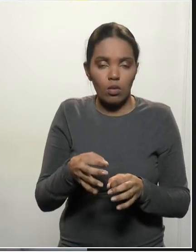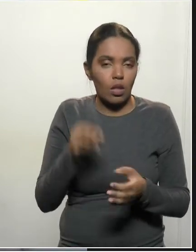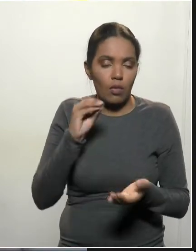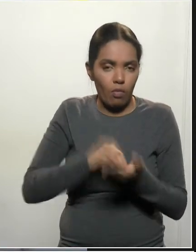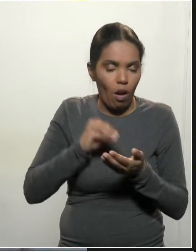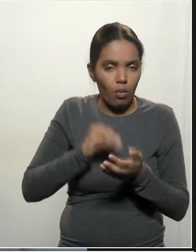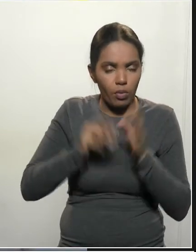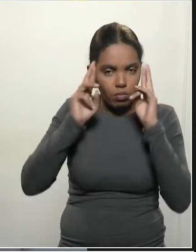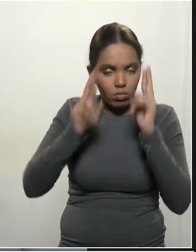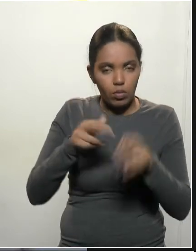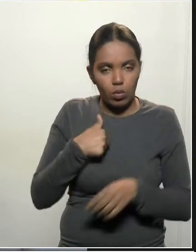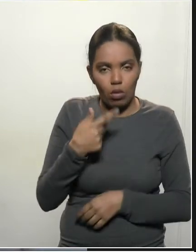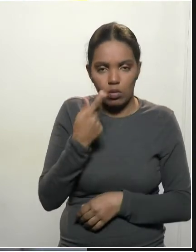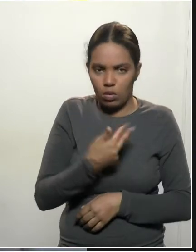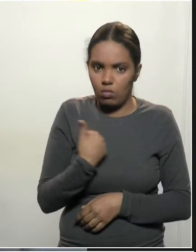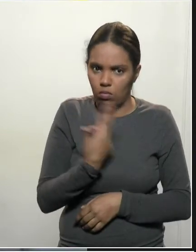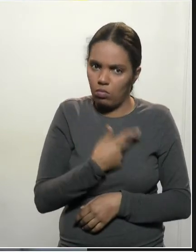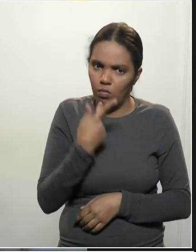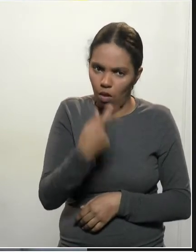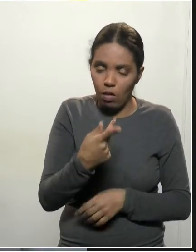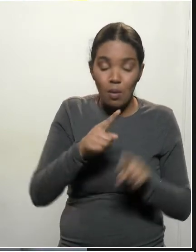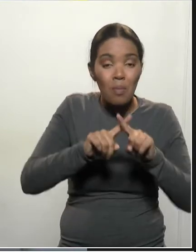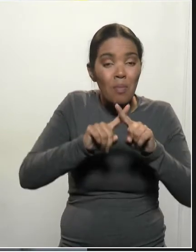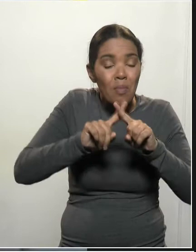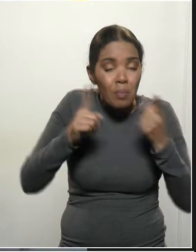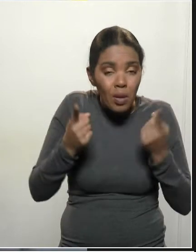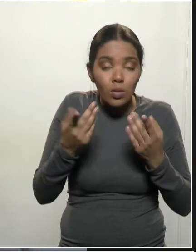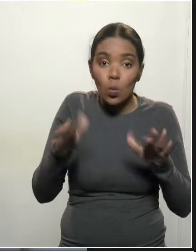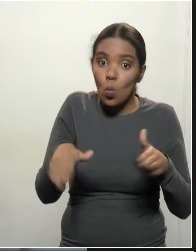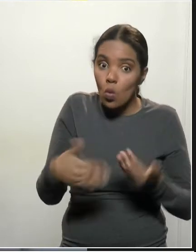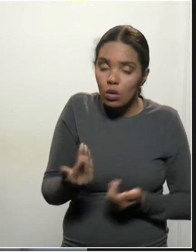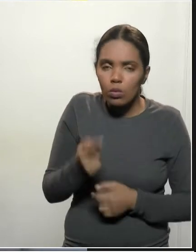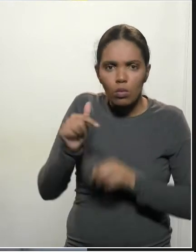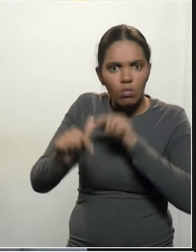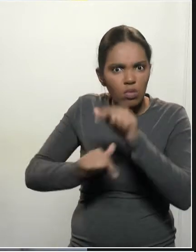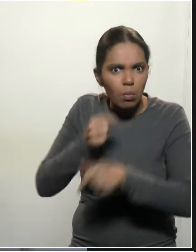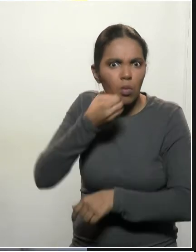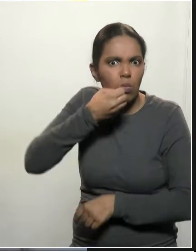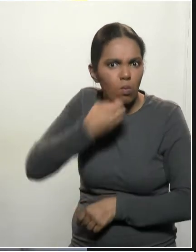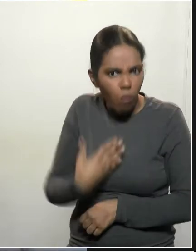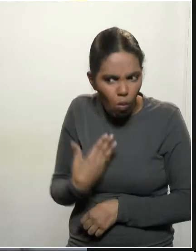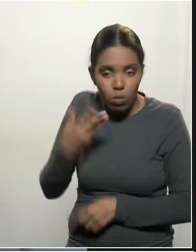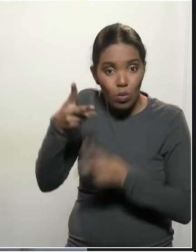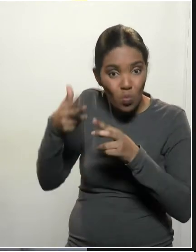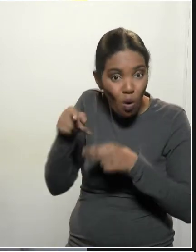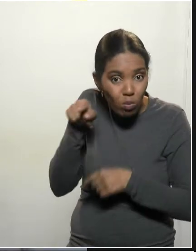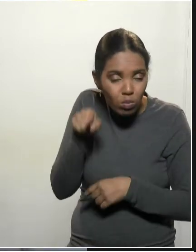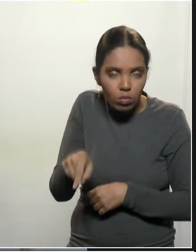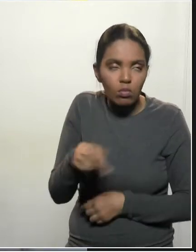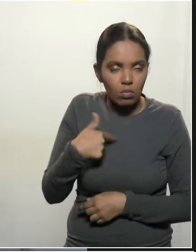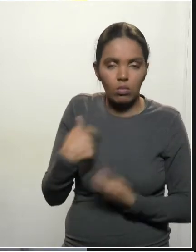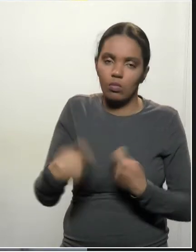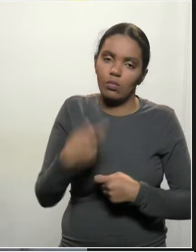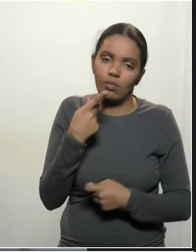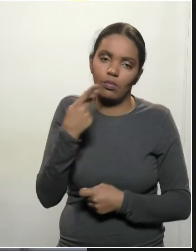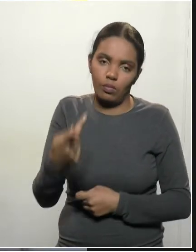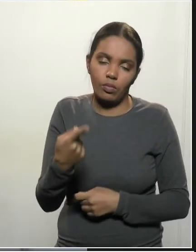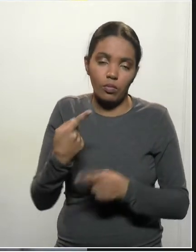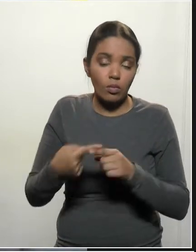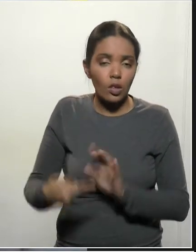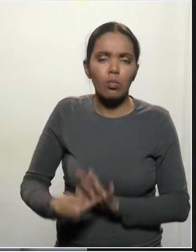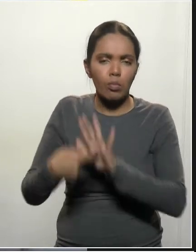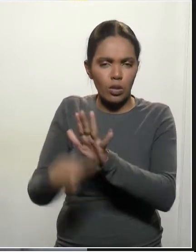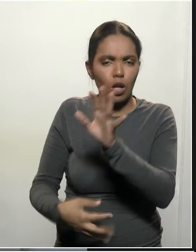respeito, a gente faz. Mas quando é para fazer também o registro de elogio, eu acho importante fazer, até para promoção de justiça, como eu